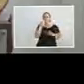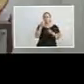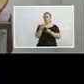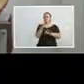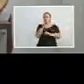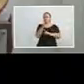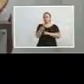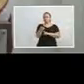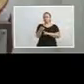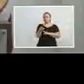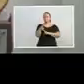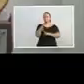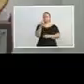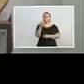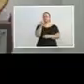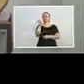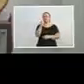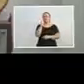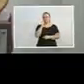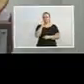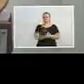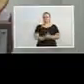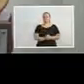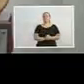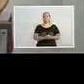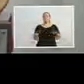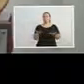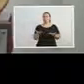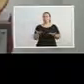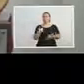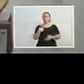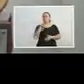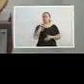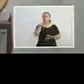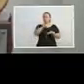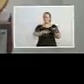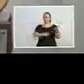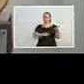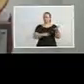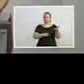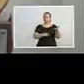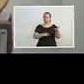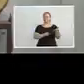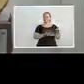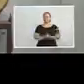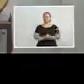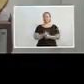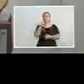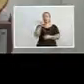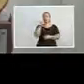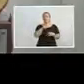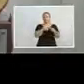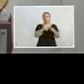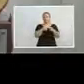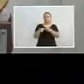de 30 dias. Então, hoje estarei entrando com requerimento para que eu possa me afastar